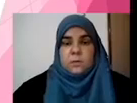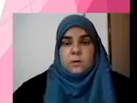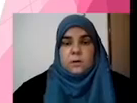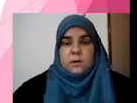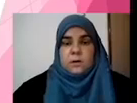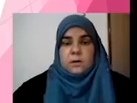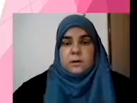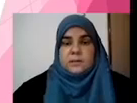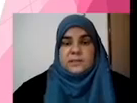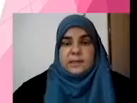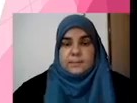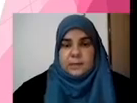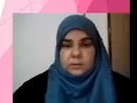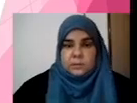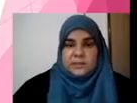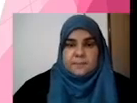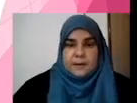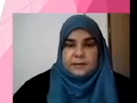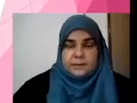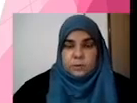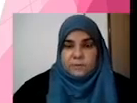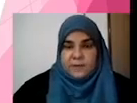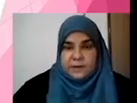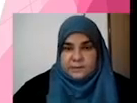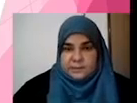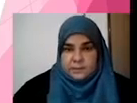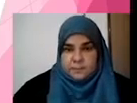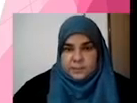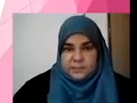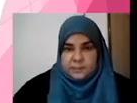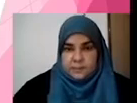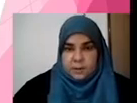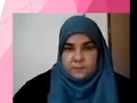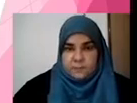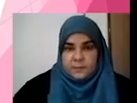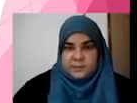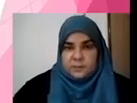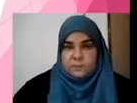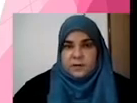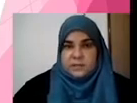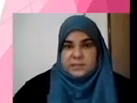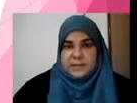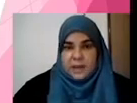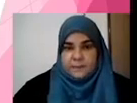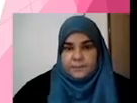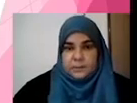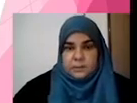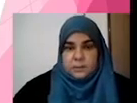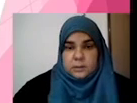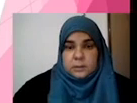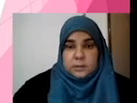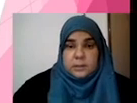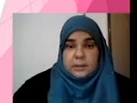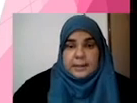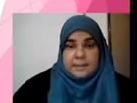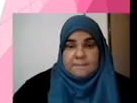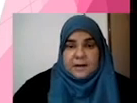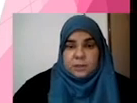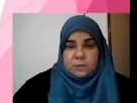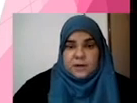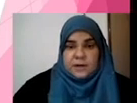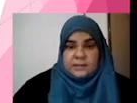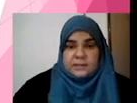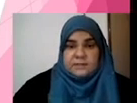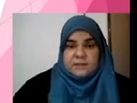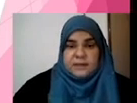são segmentos que partem do vértice, por exemplo, ó, vou partir do vértice A. Ela parte